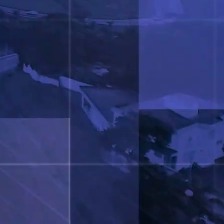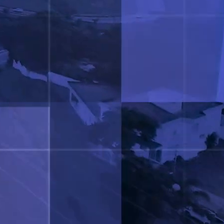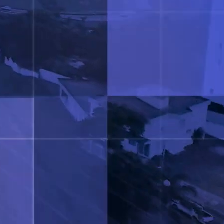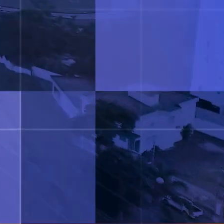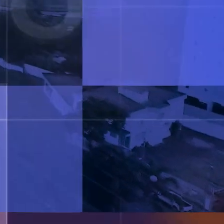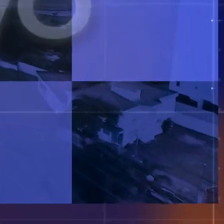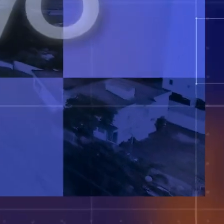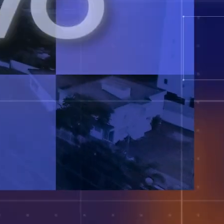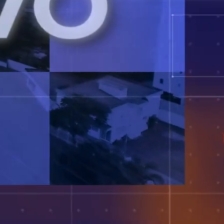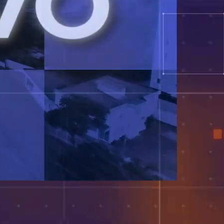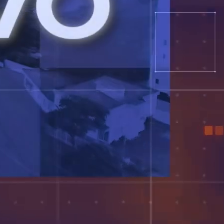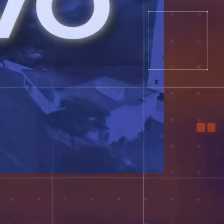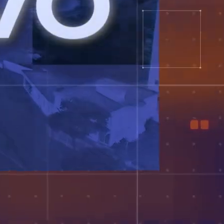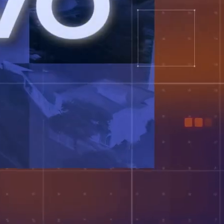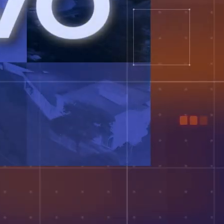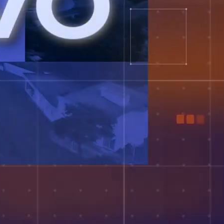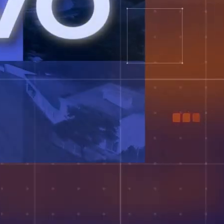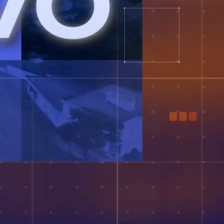Música